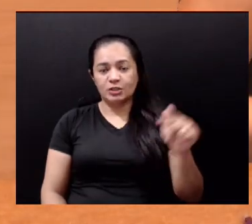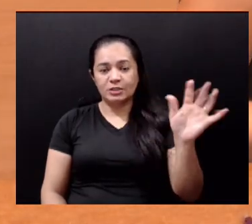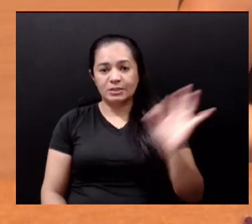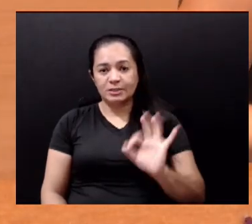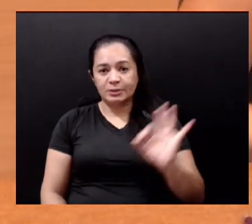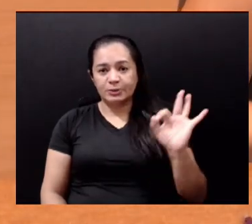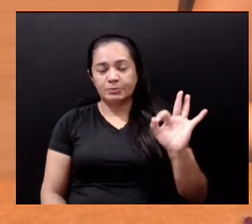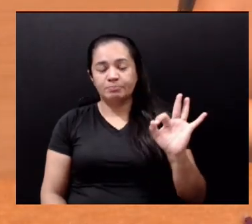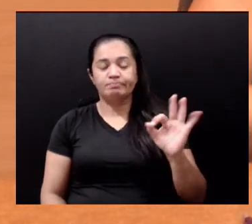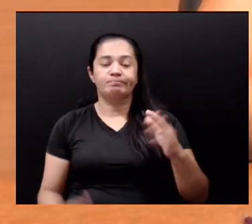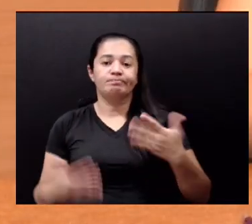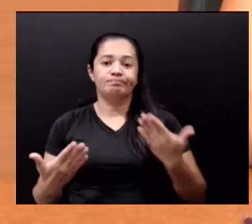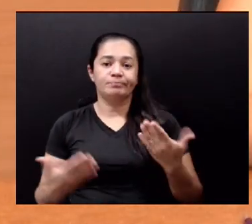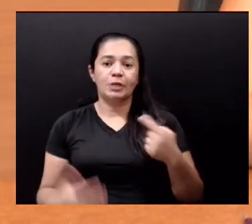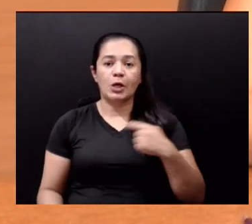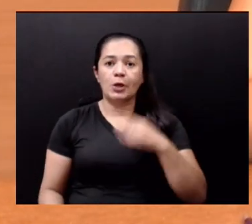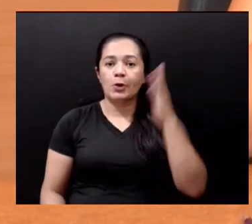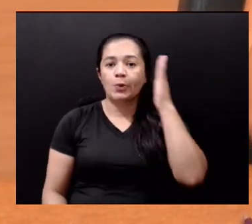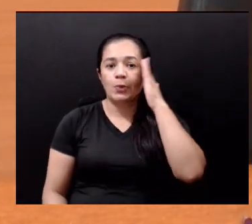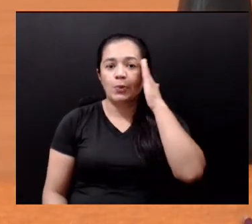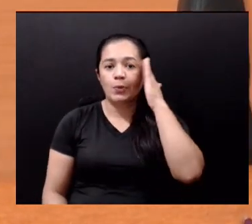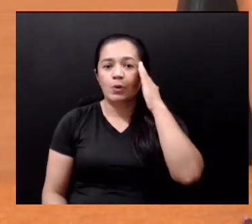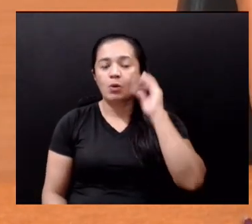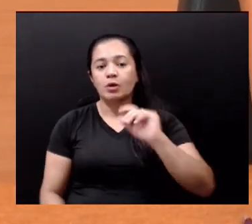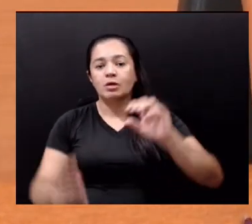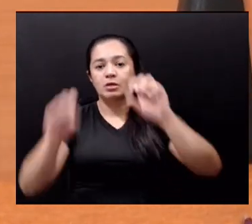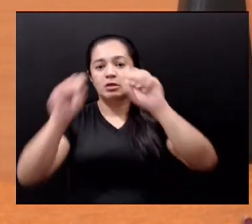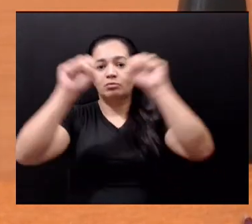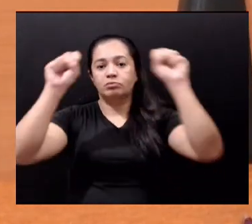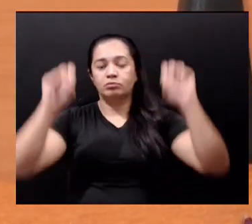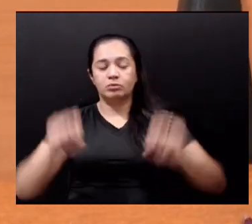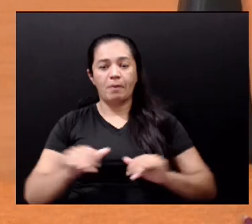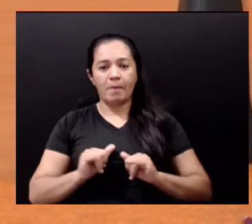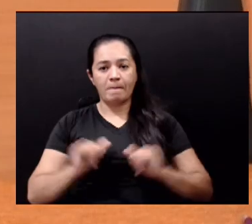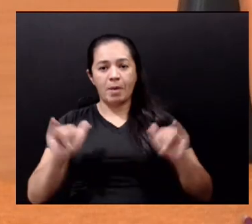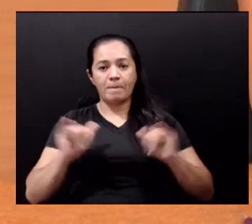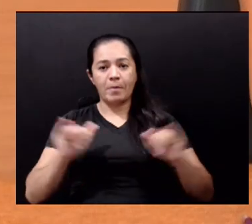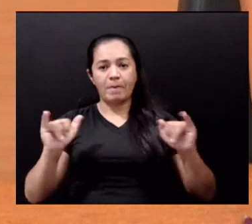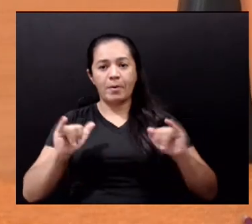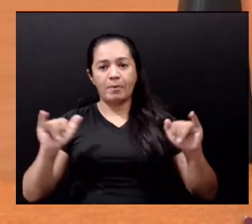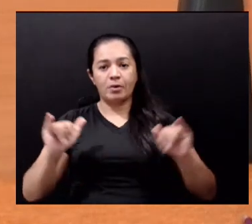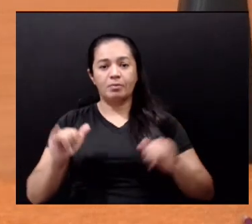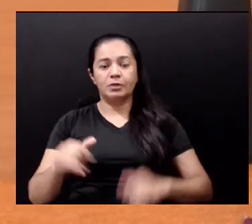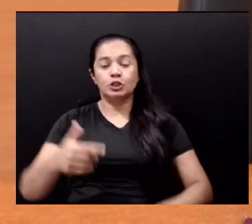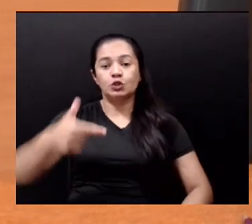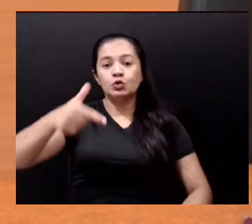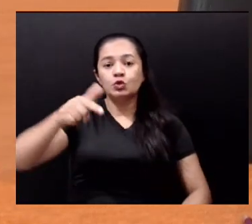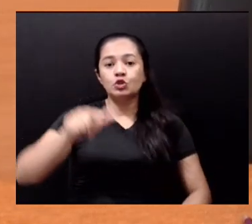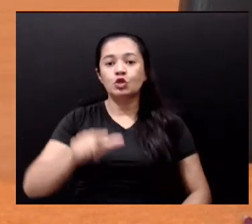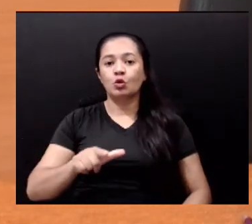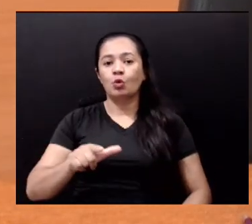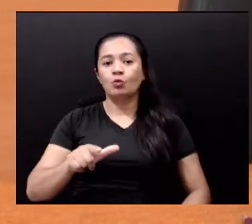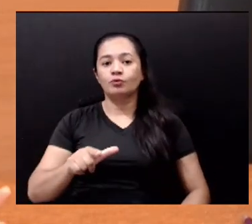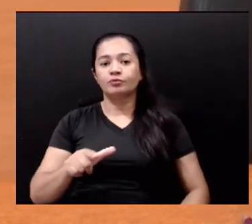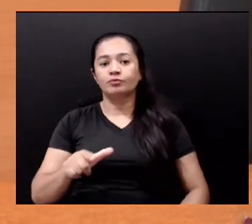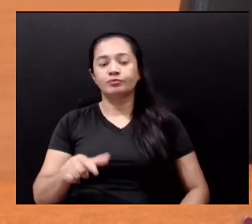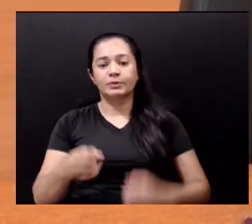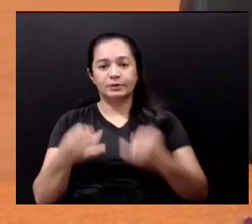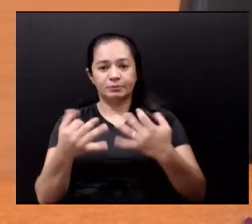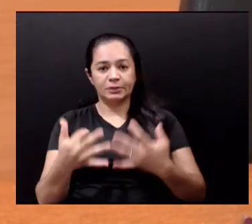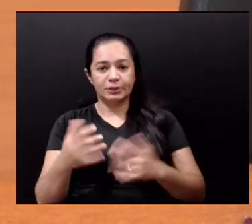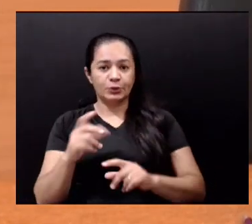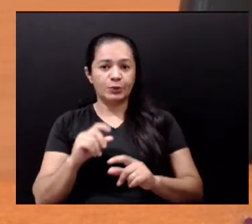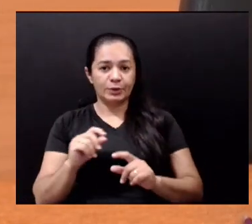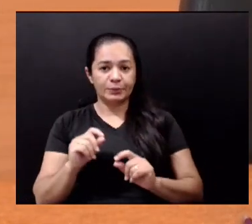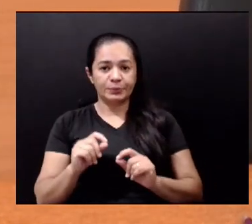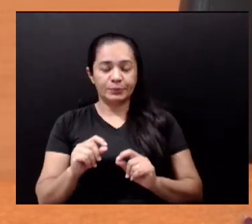entendo que essas são o sistema de notificação. Quero ressaltar mais uma vez que existe uma subnotificação que deve ser levada em conta,